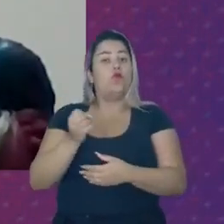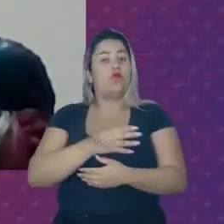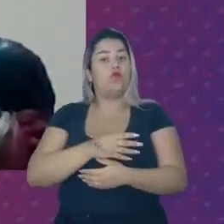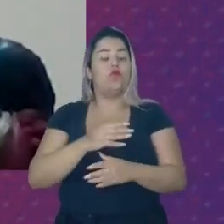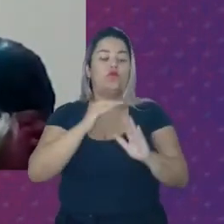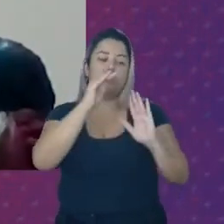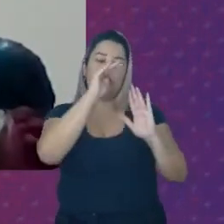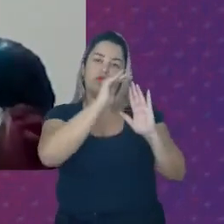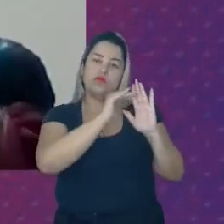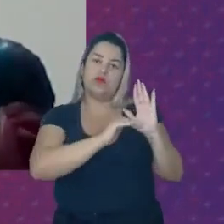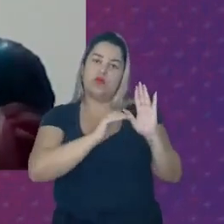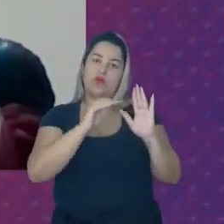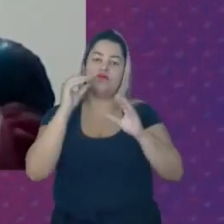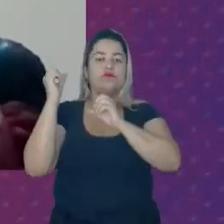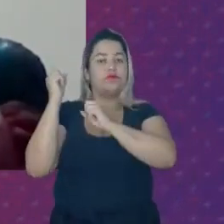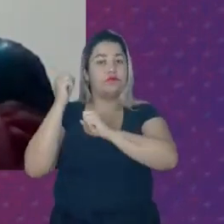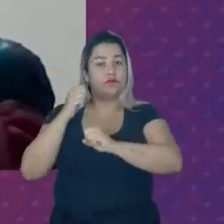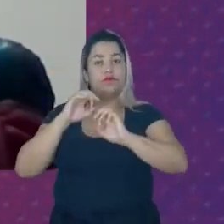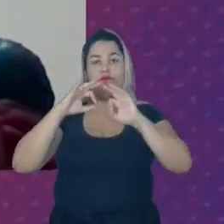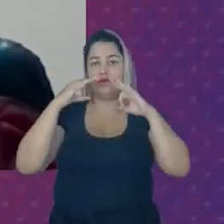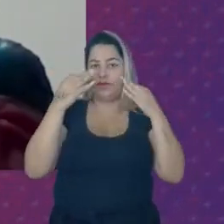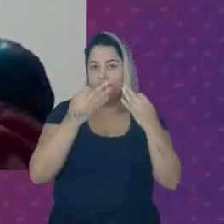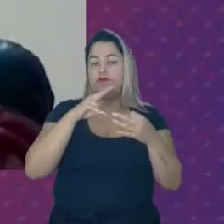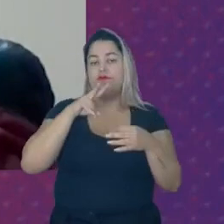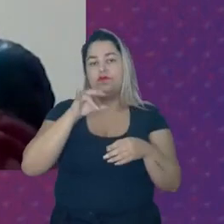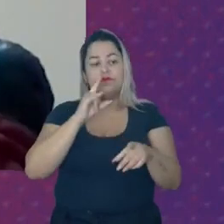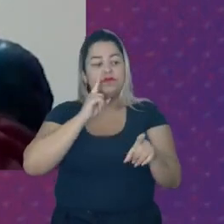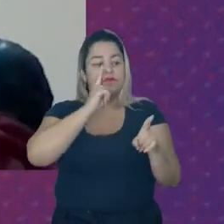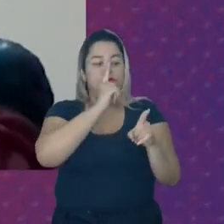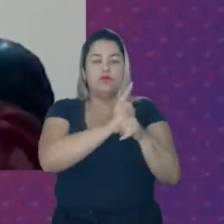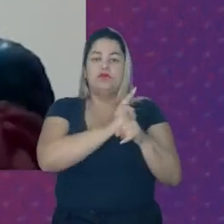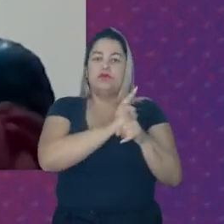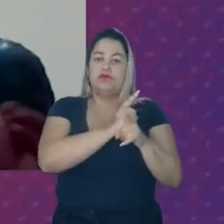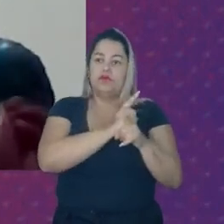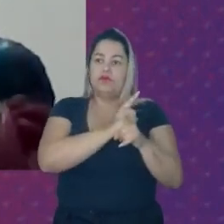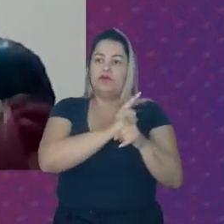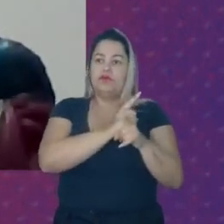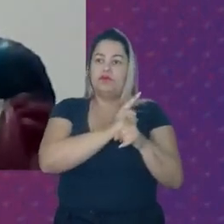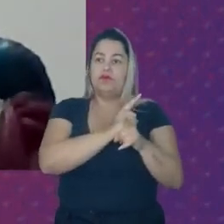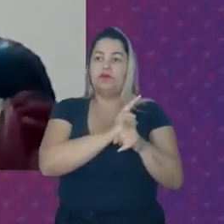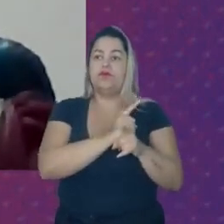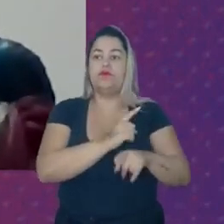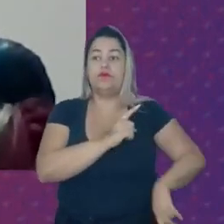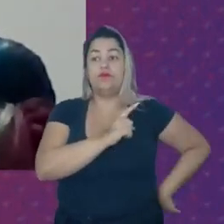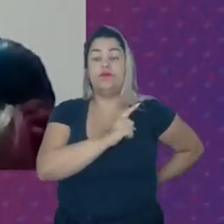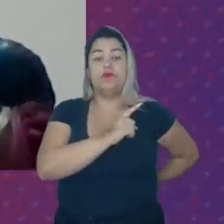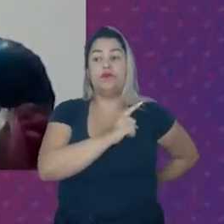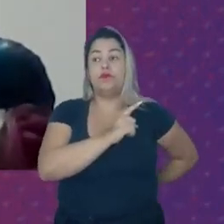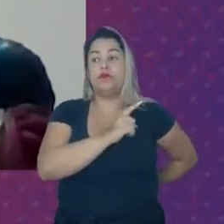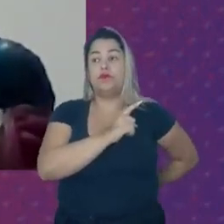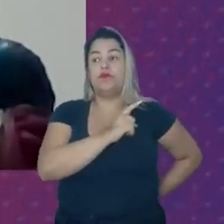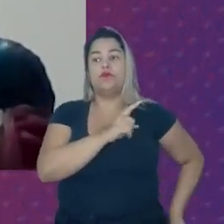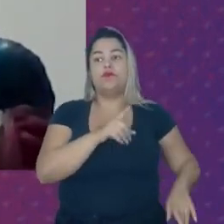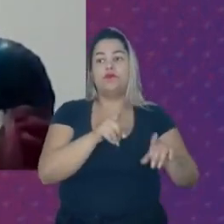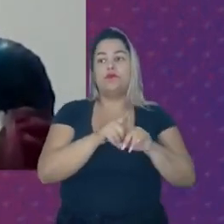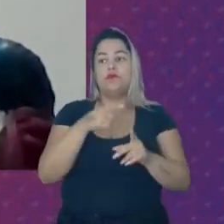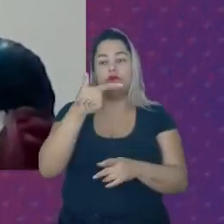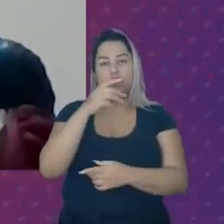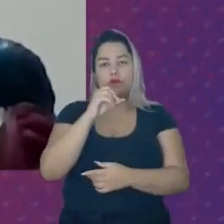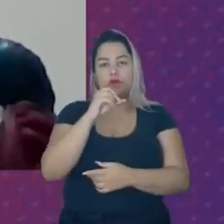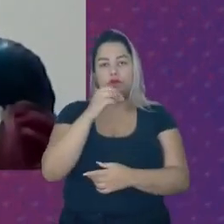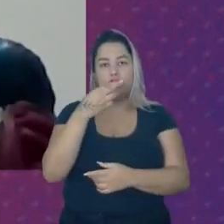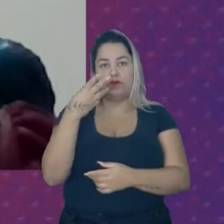novo Bolsa Família, ele vai de encontro lá com o que, lá do seu nascedouro em